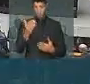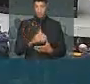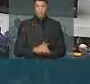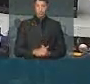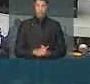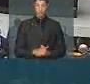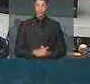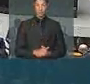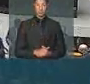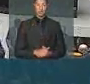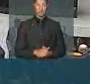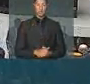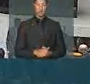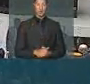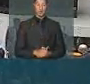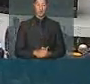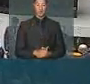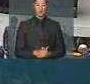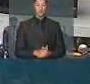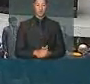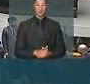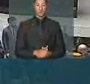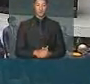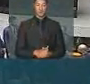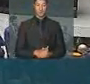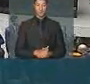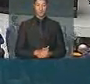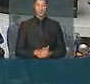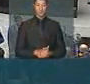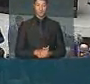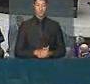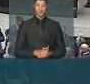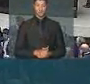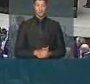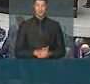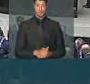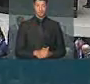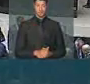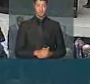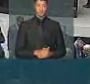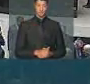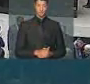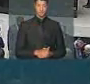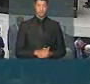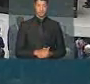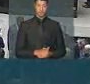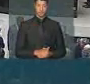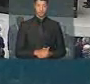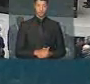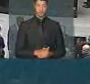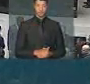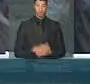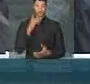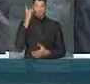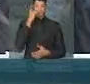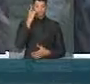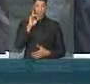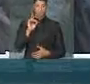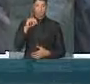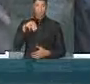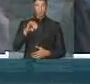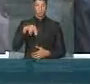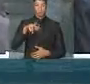senhor presidente na linha do entendimento deputado Domingos Sávio rapidamente